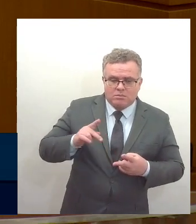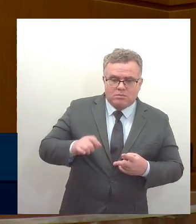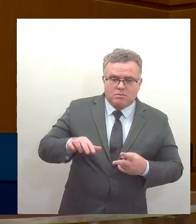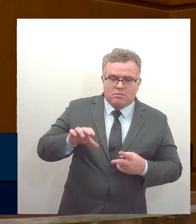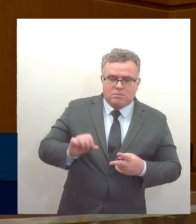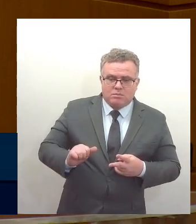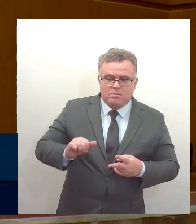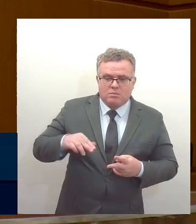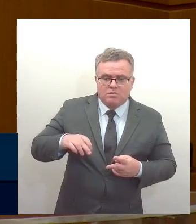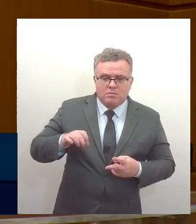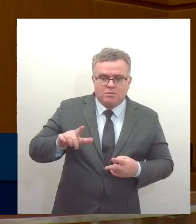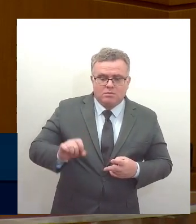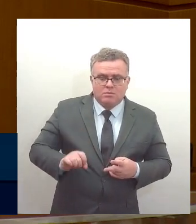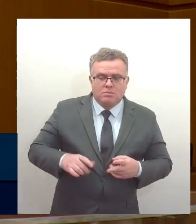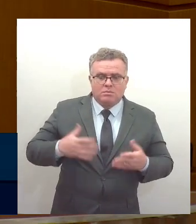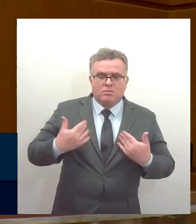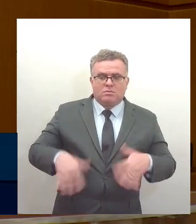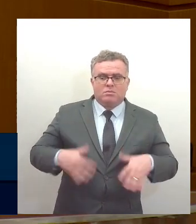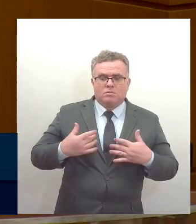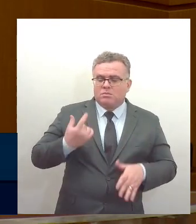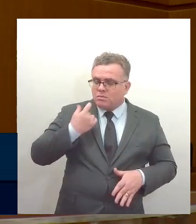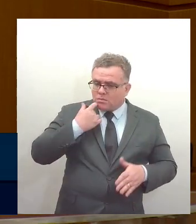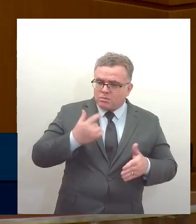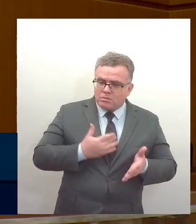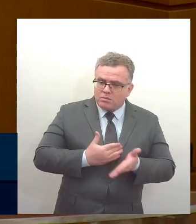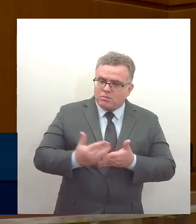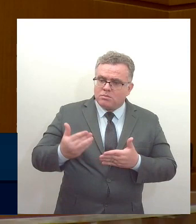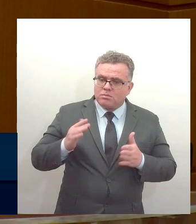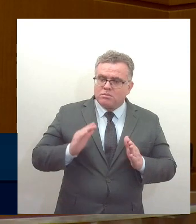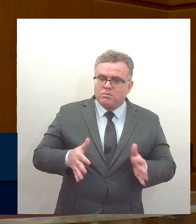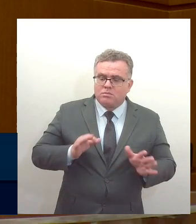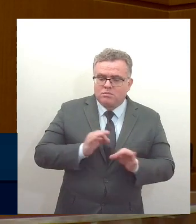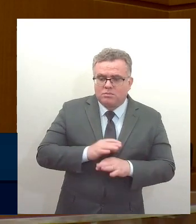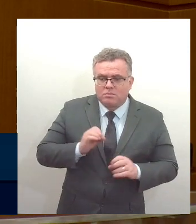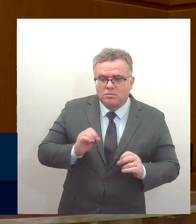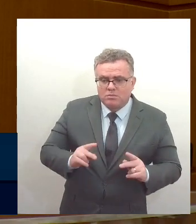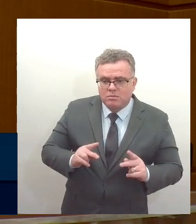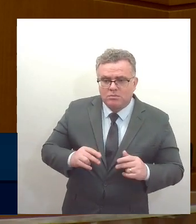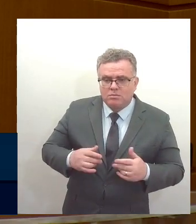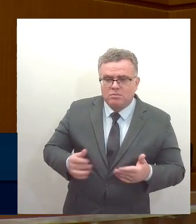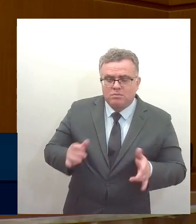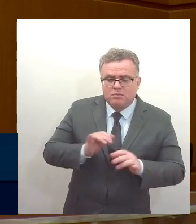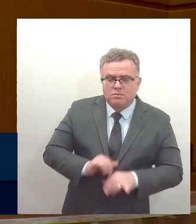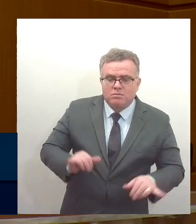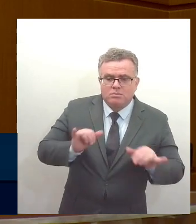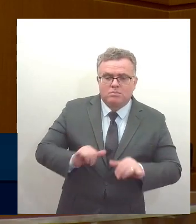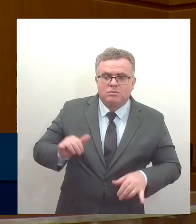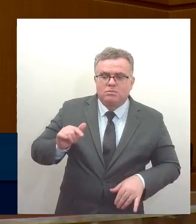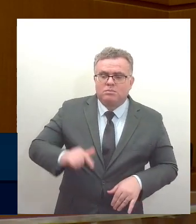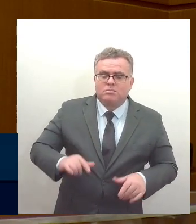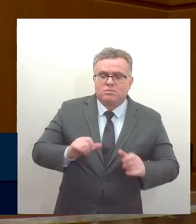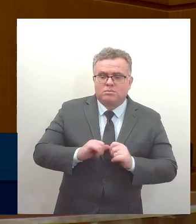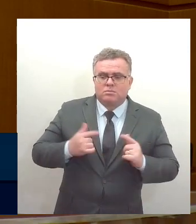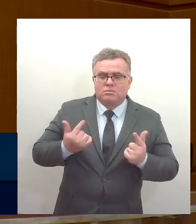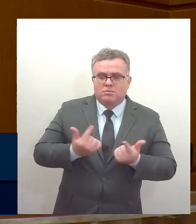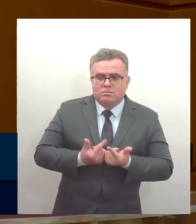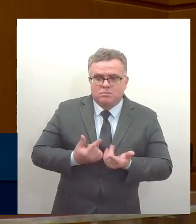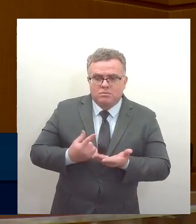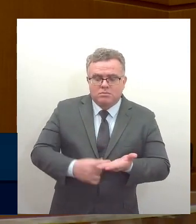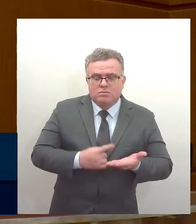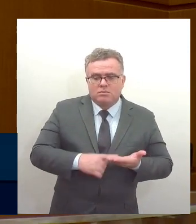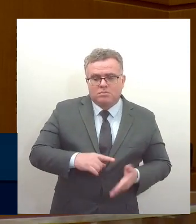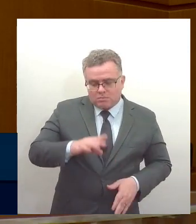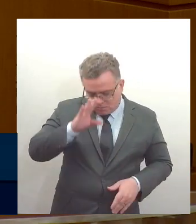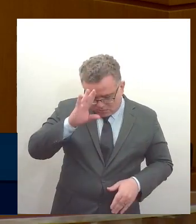sexta-feira. Trago esse registro, pois a Assembleia Legislativa foi fundamental na implementação do